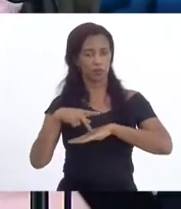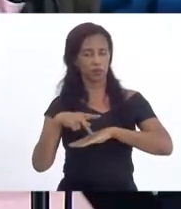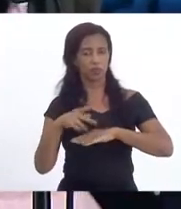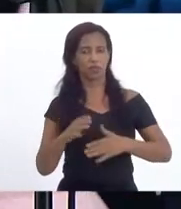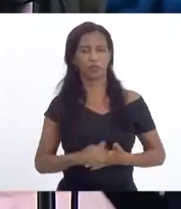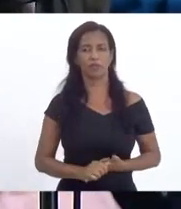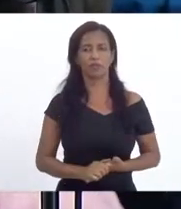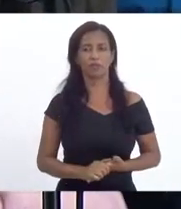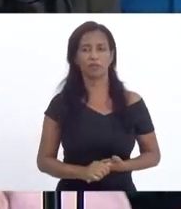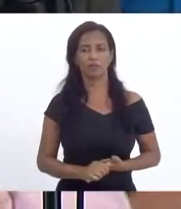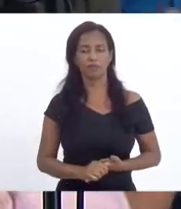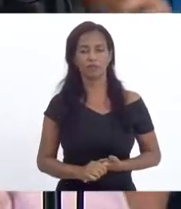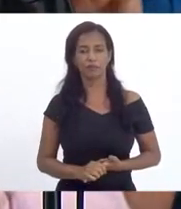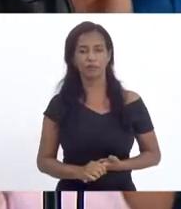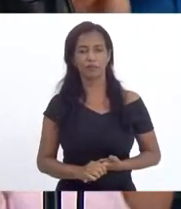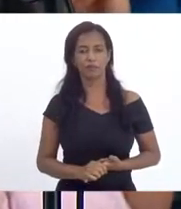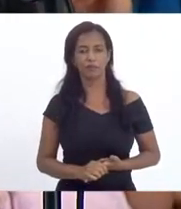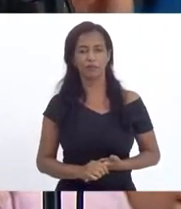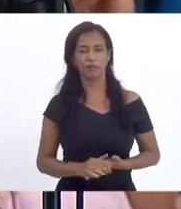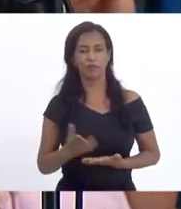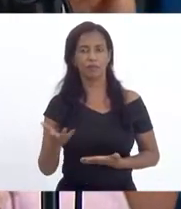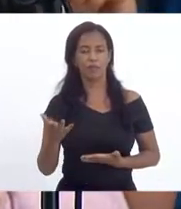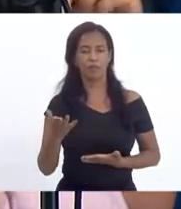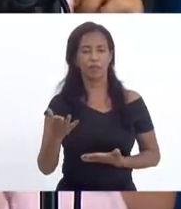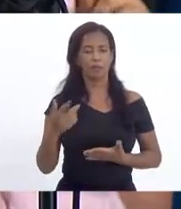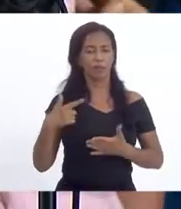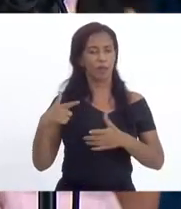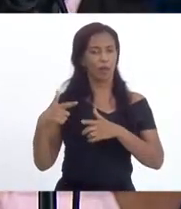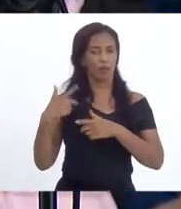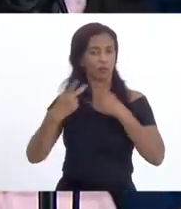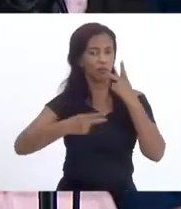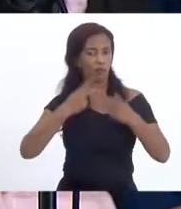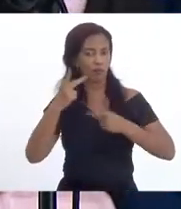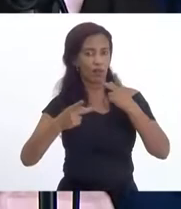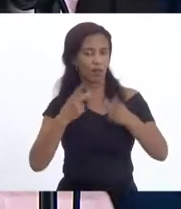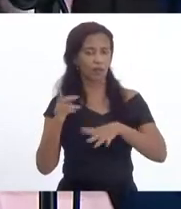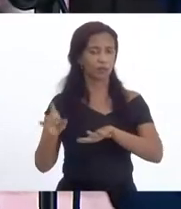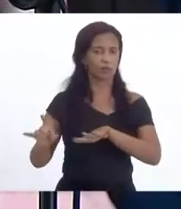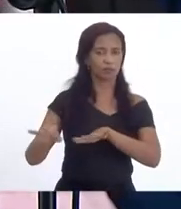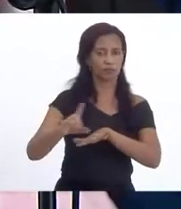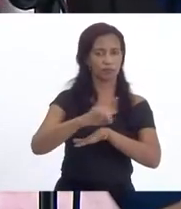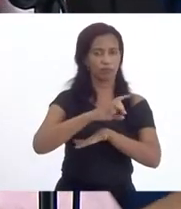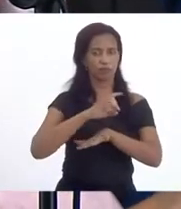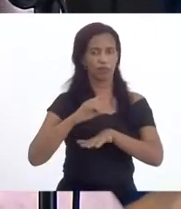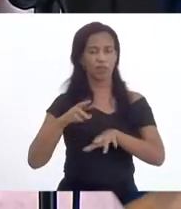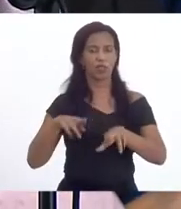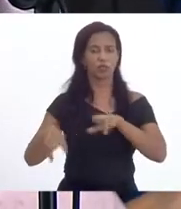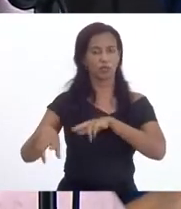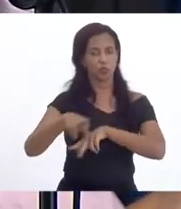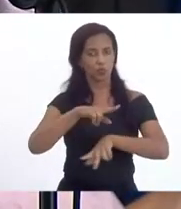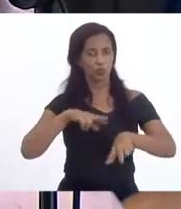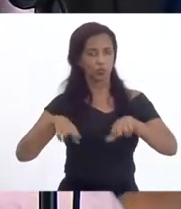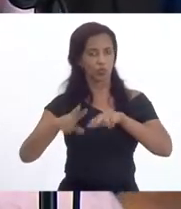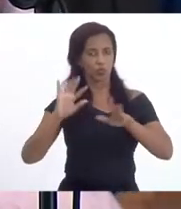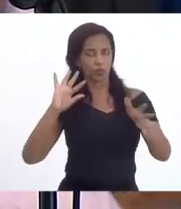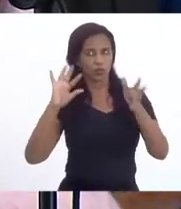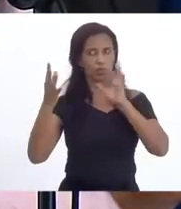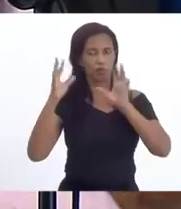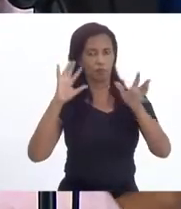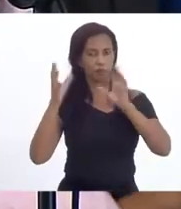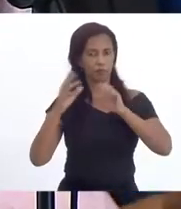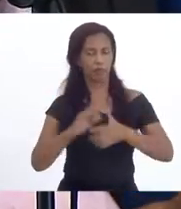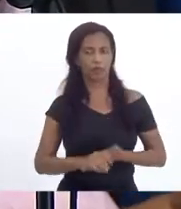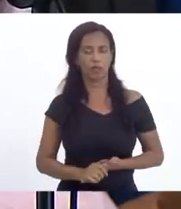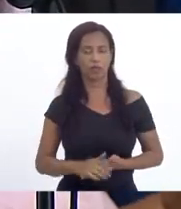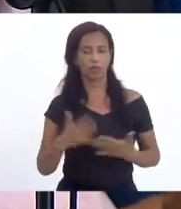para a Escócia, em Glasgow, para falar sobre as questões das mudanças climáticas.